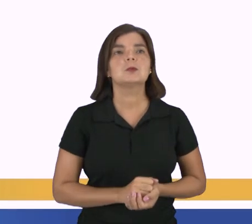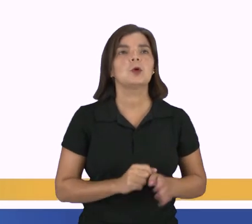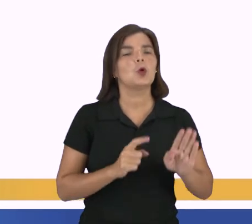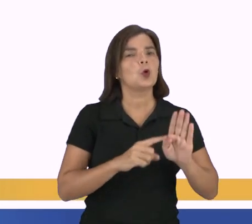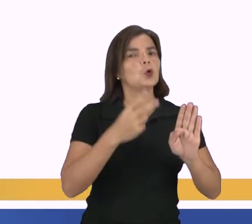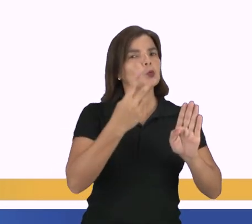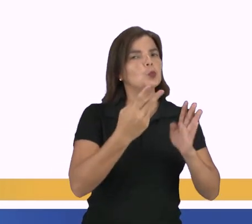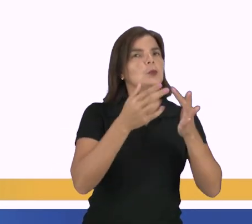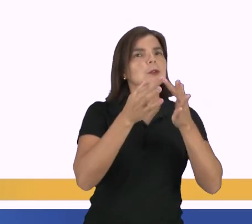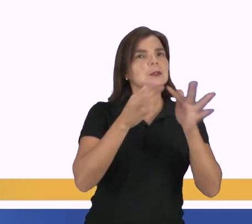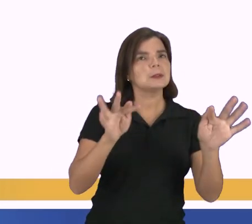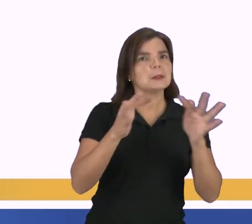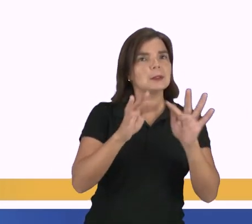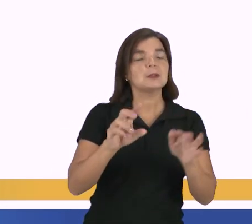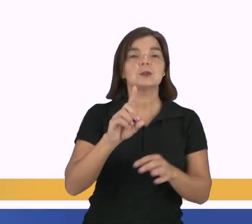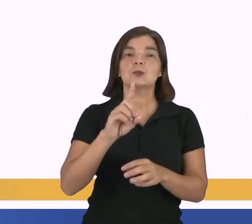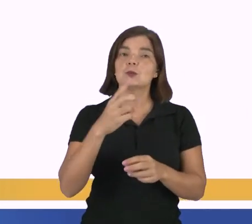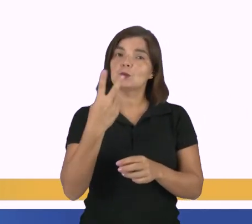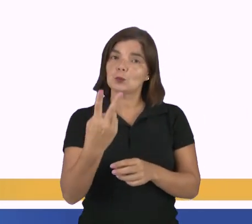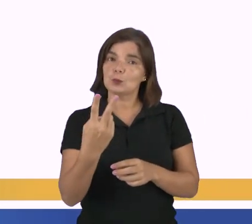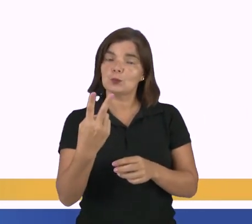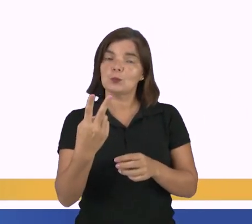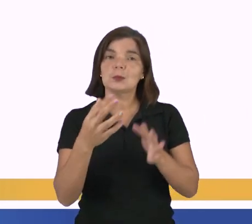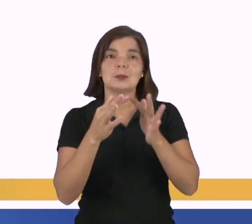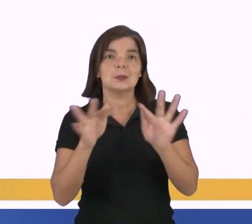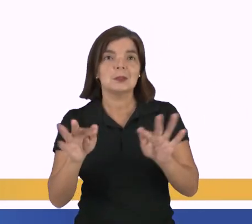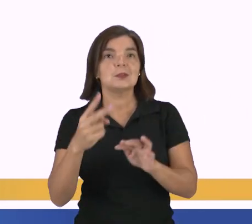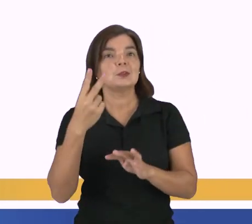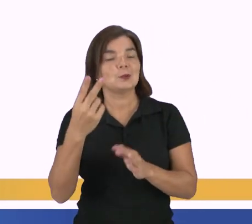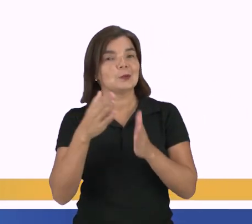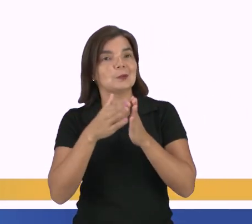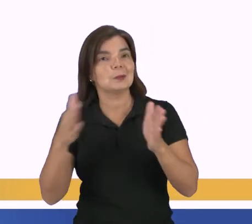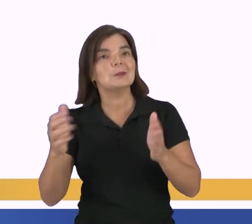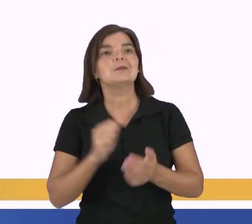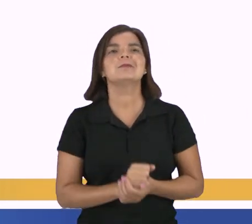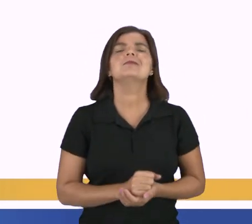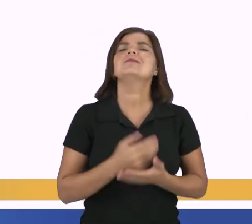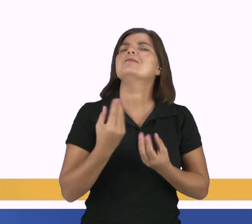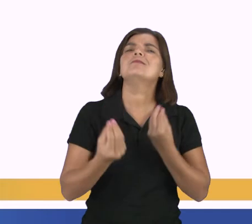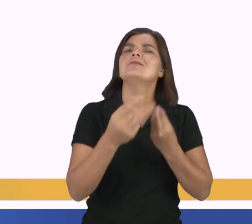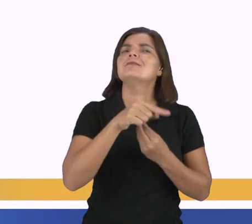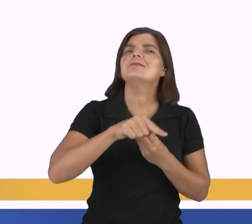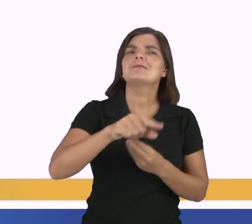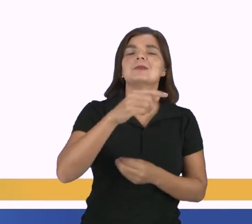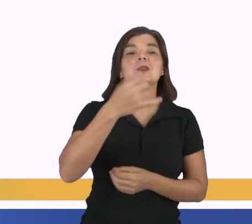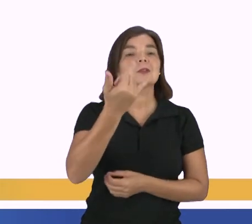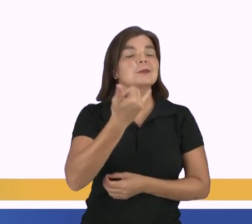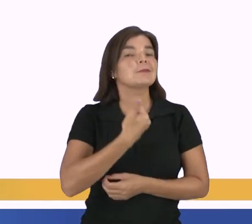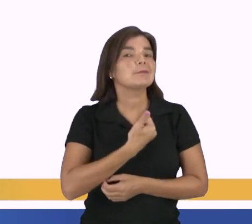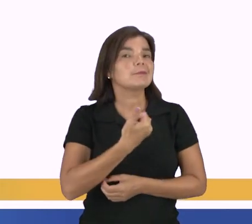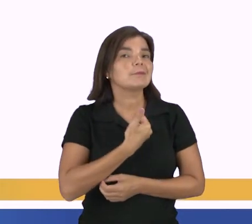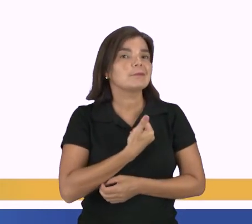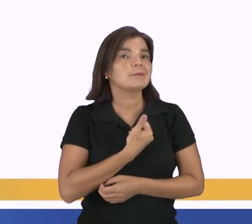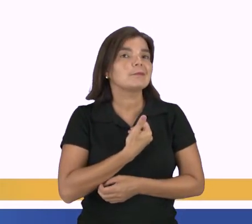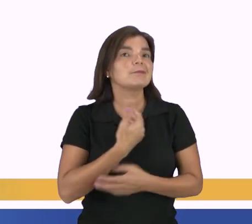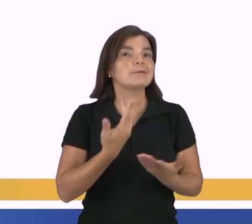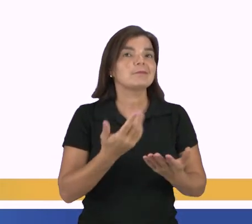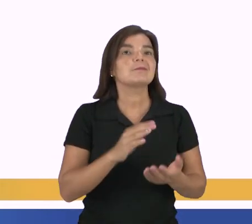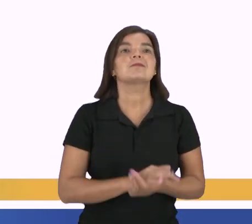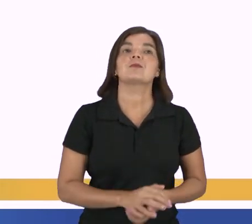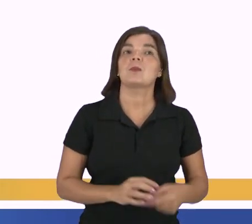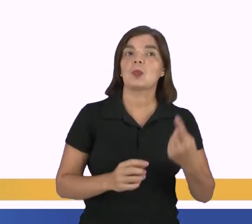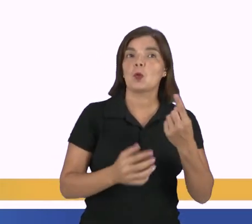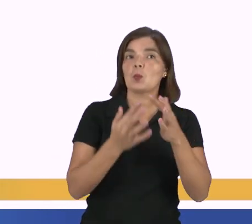2 frases, 2 orações, 2 períodos? E aí? O que vocês me dizem? São 2 frases, uma oração e